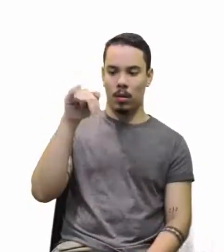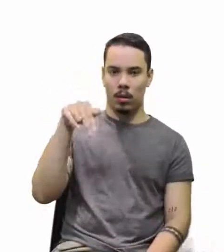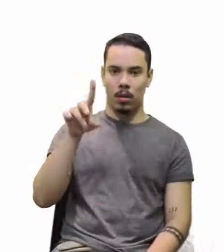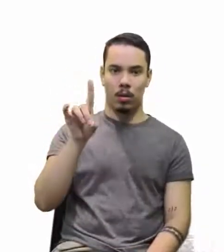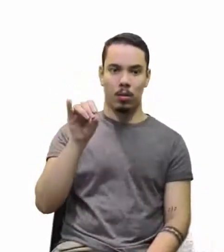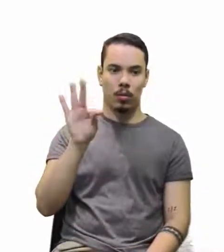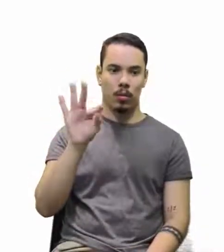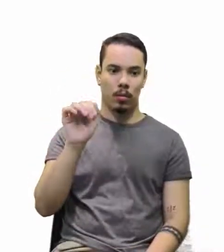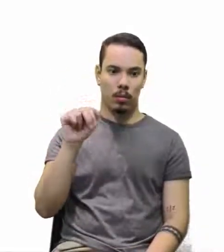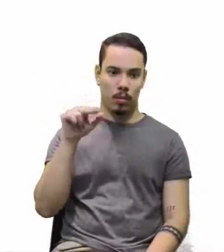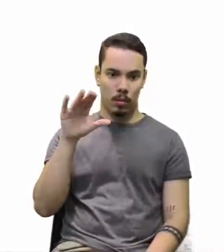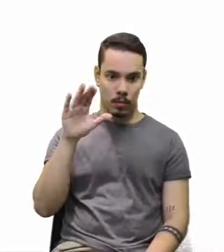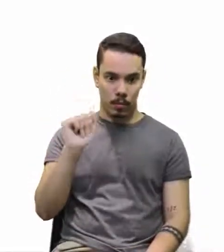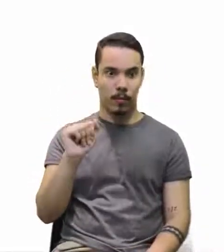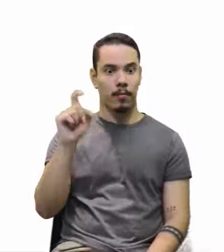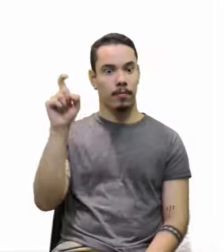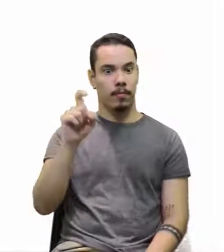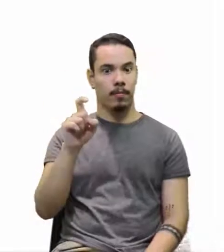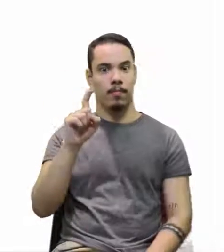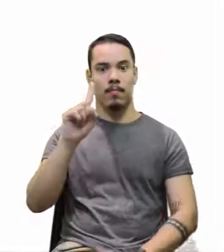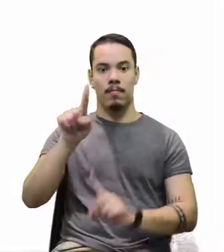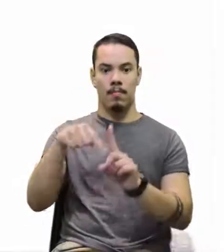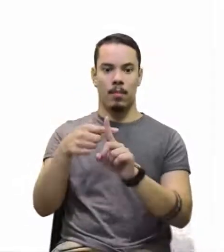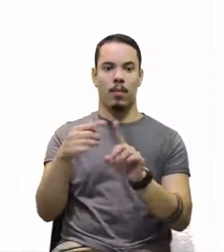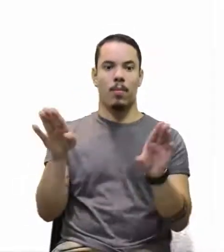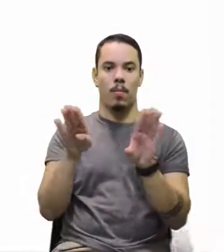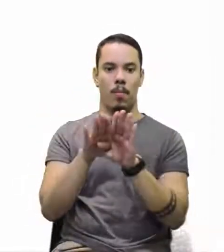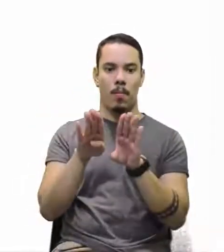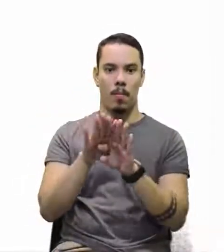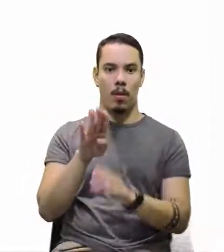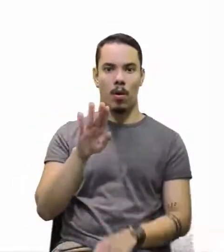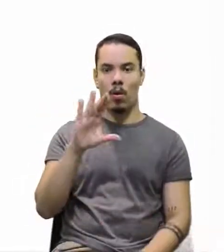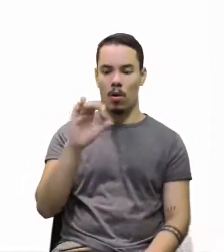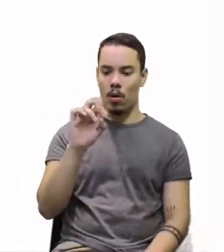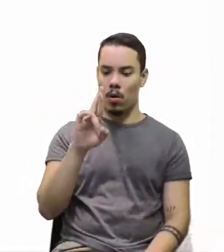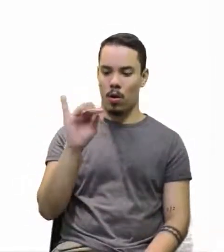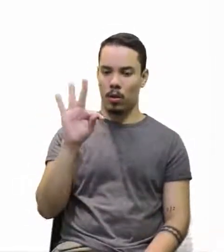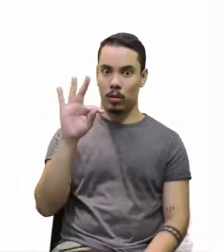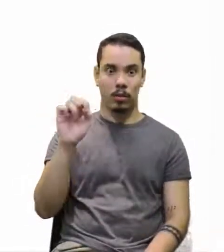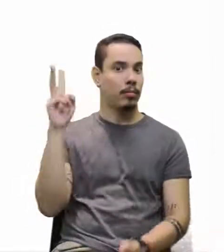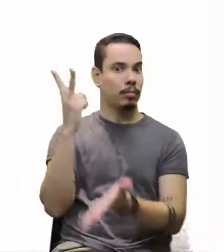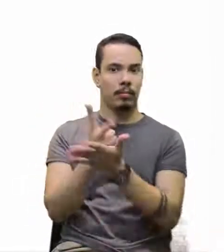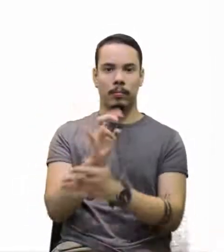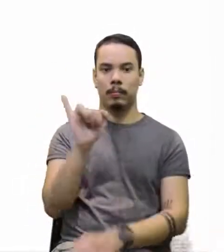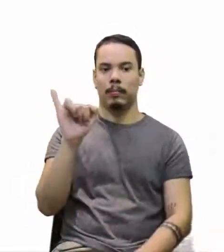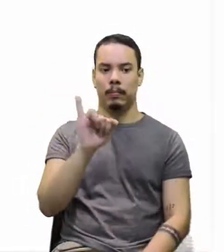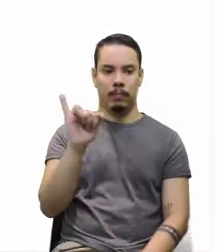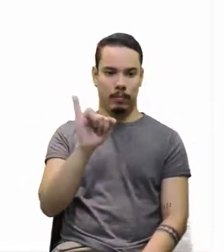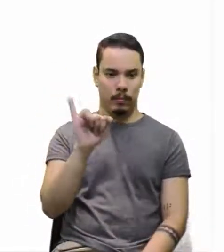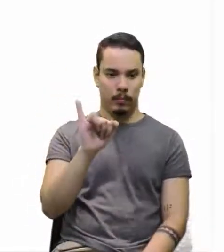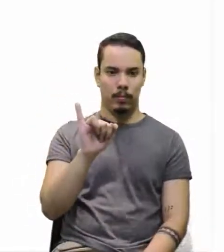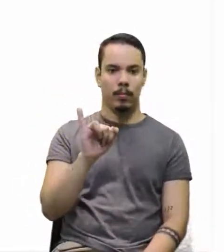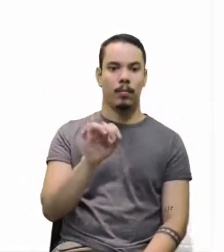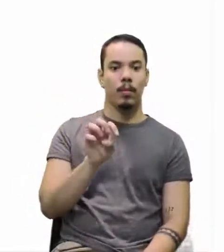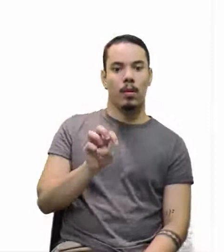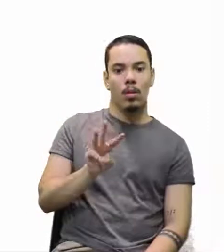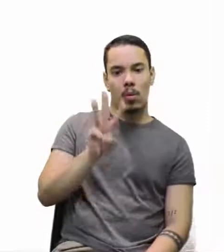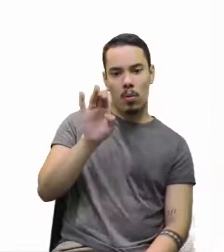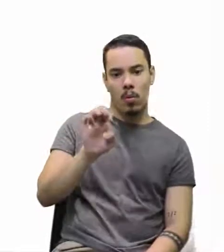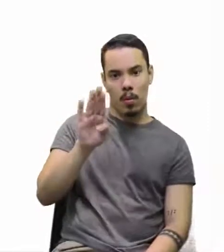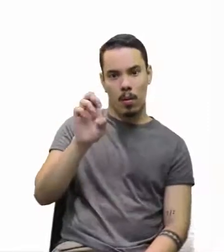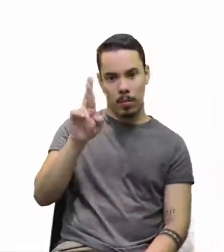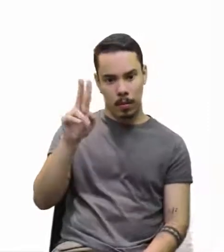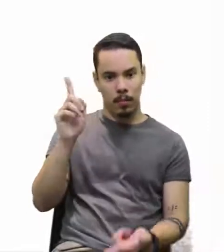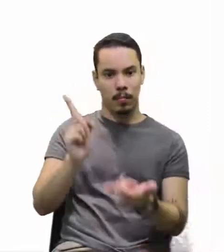corrente. Olha bem, fluxo magnético é dado em Weber, a indutância é dada em Henry e